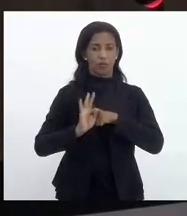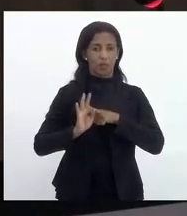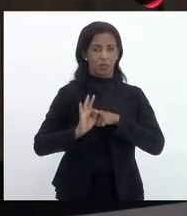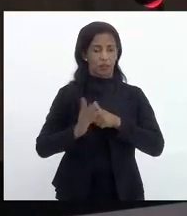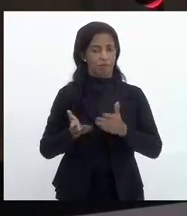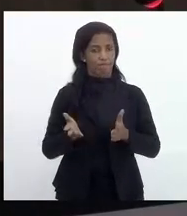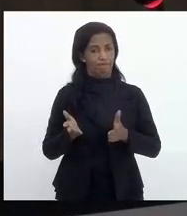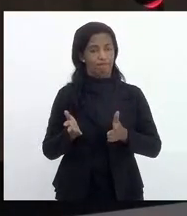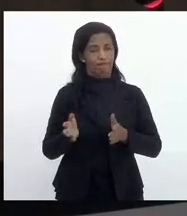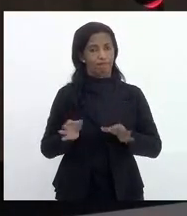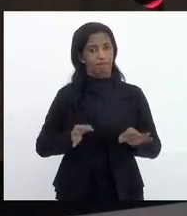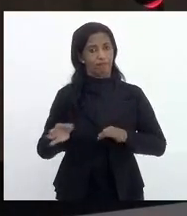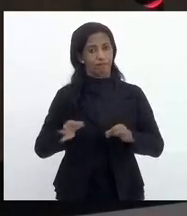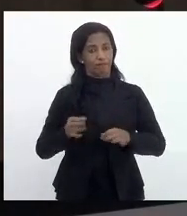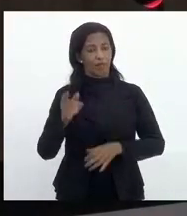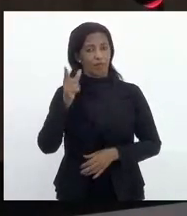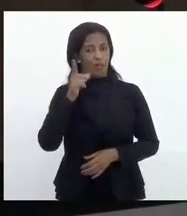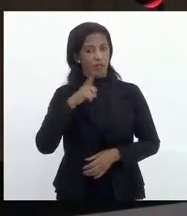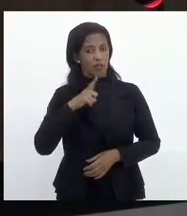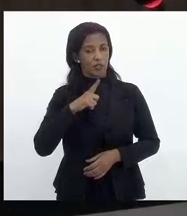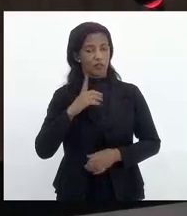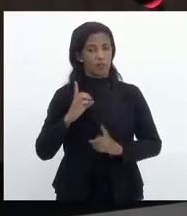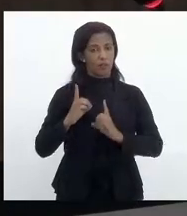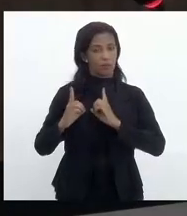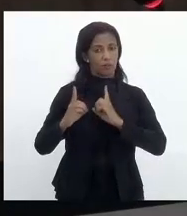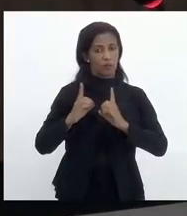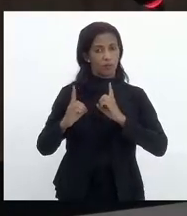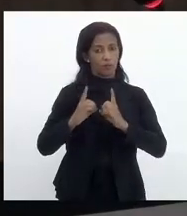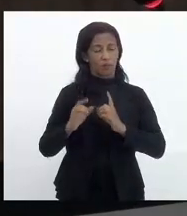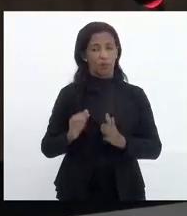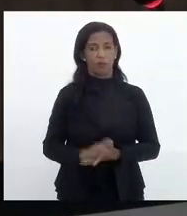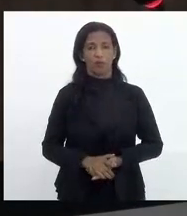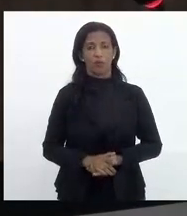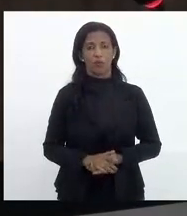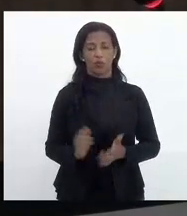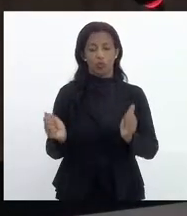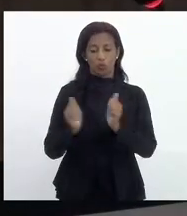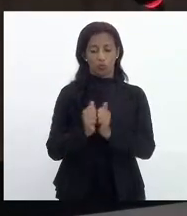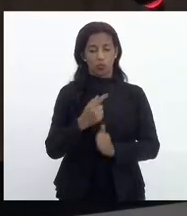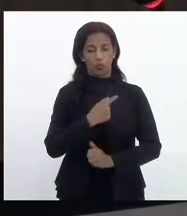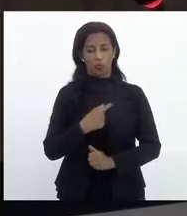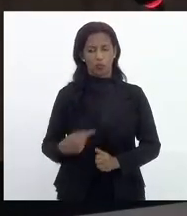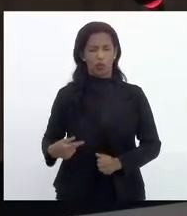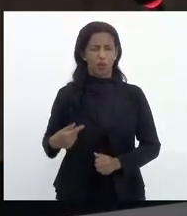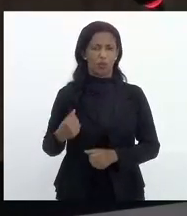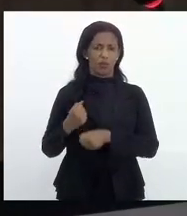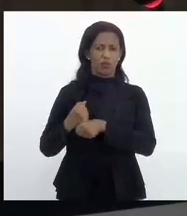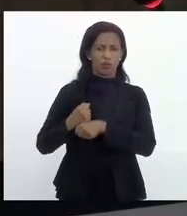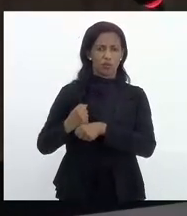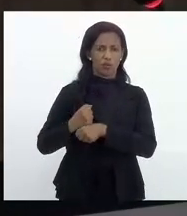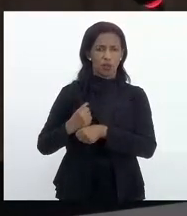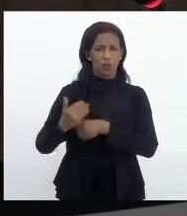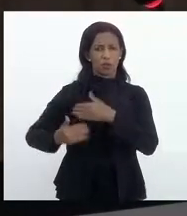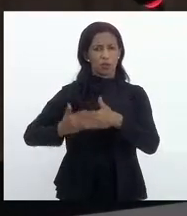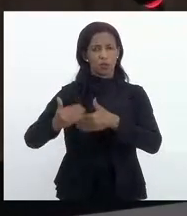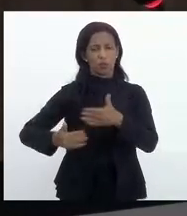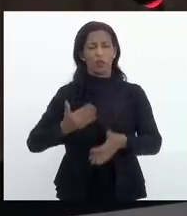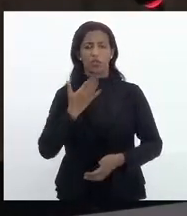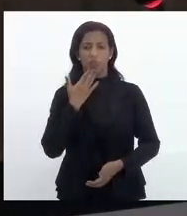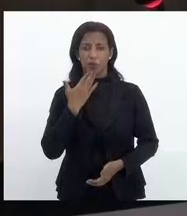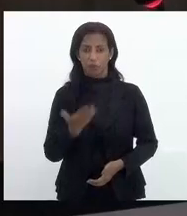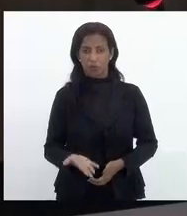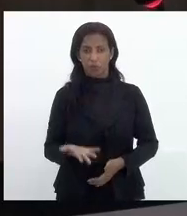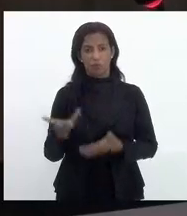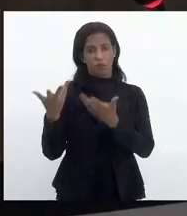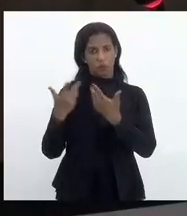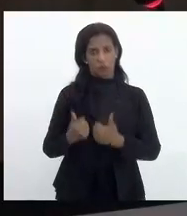na medida que a gente vem tentando um debate com a tecla com o governador algum tempo a gente eu entendo pedido para ser recebido pelo